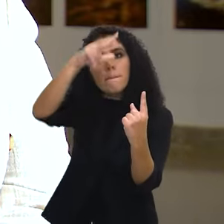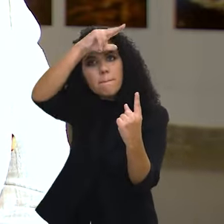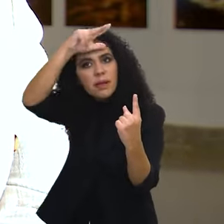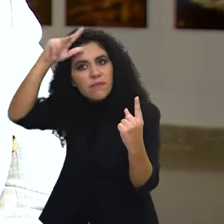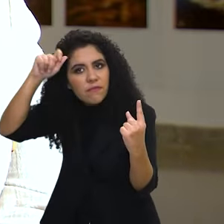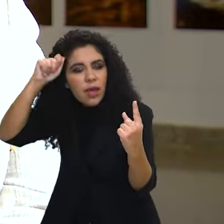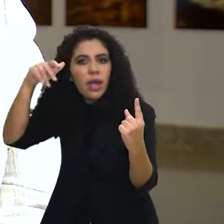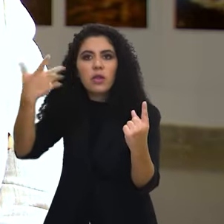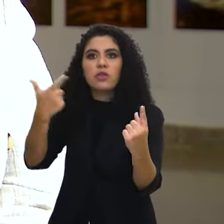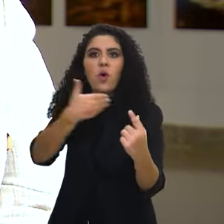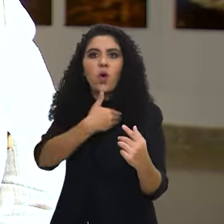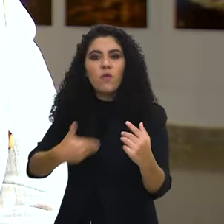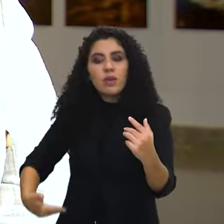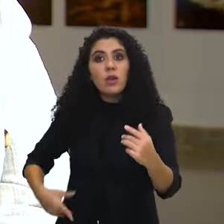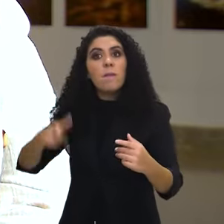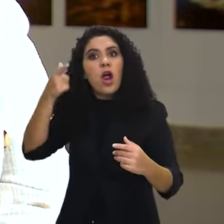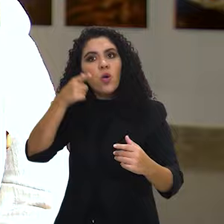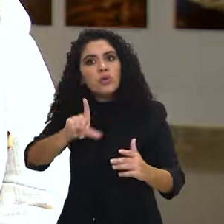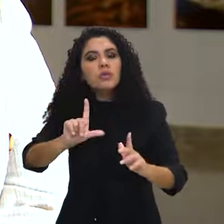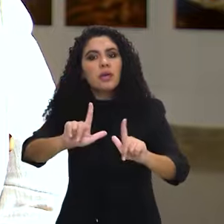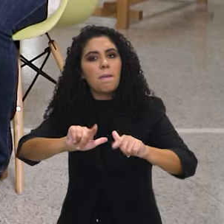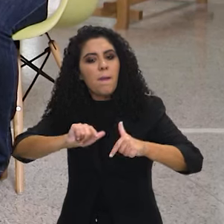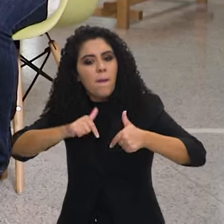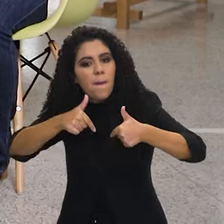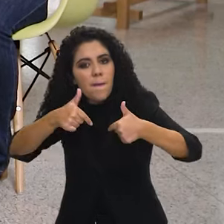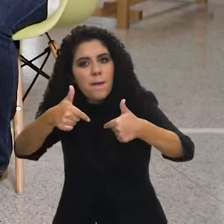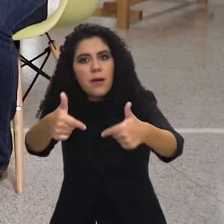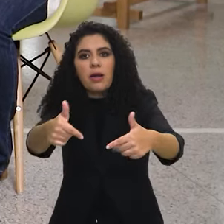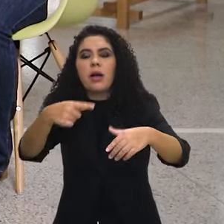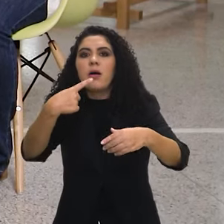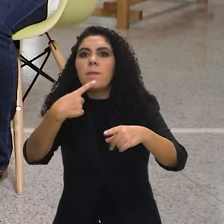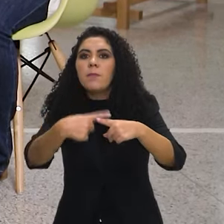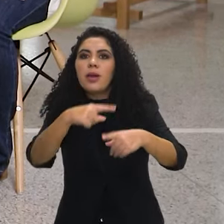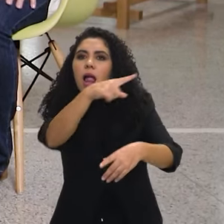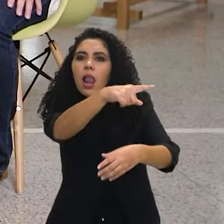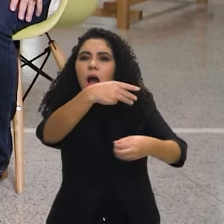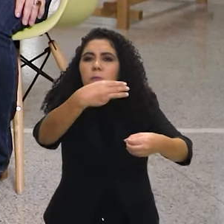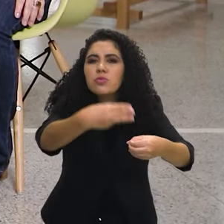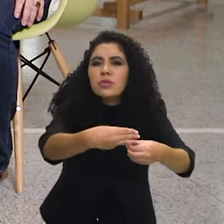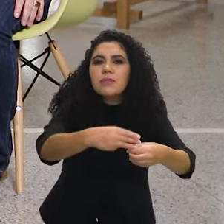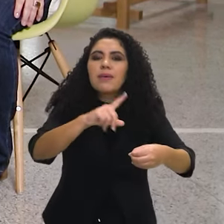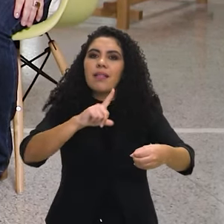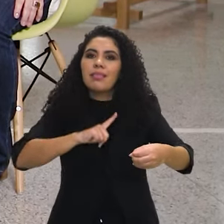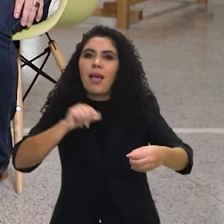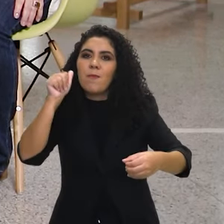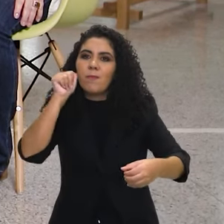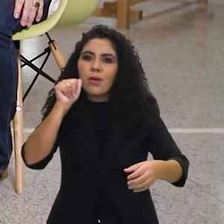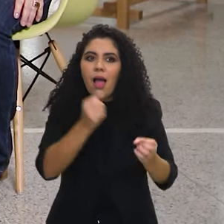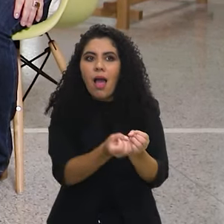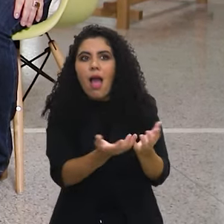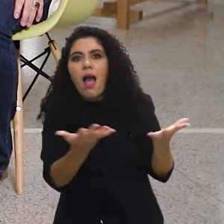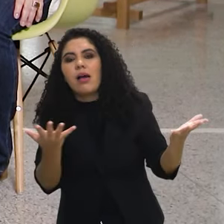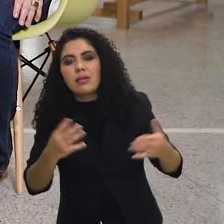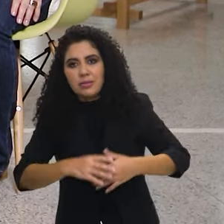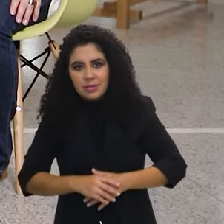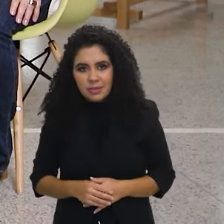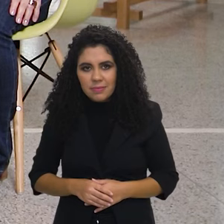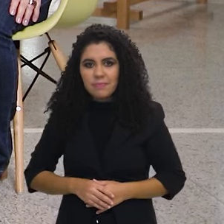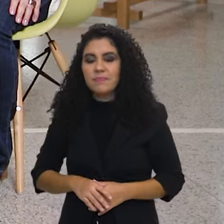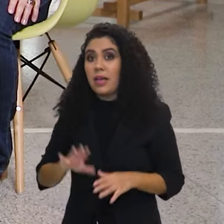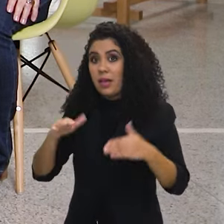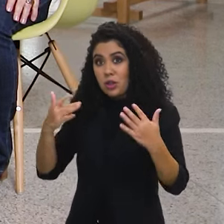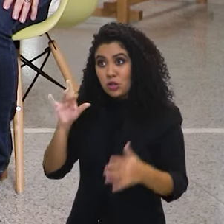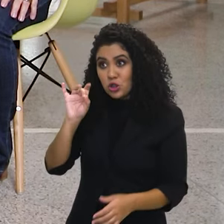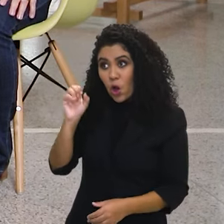as políticas aconteça lá na ponta lá no munic que é Onde vive a mulher e com tudo isso então a gente pode esperar que não tenha mais